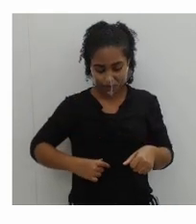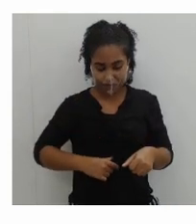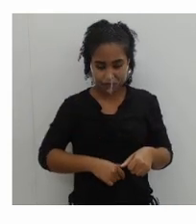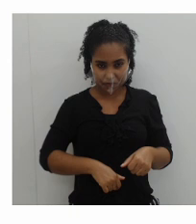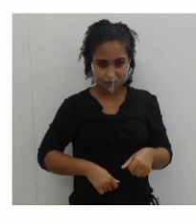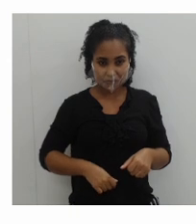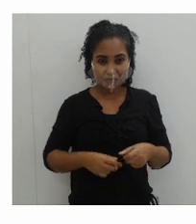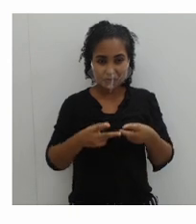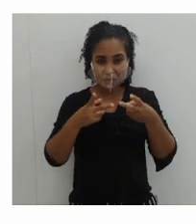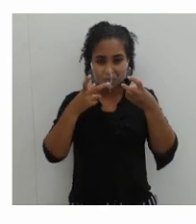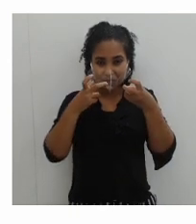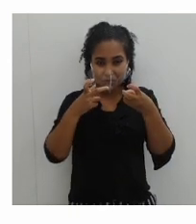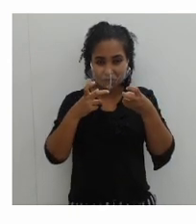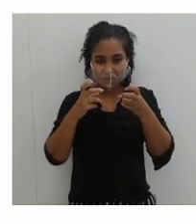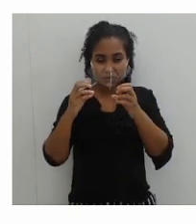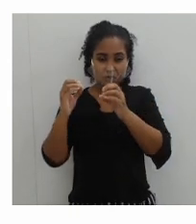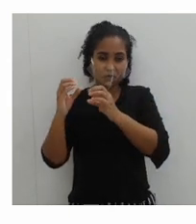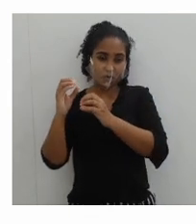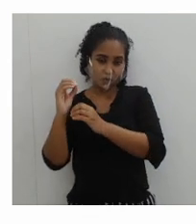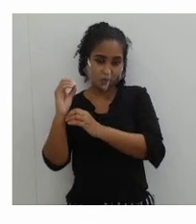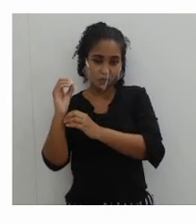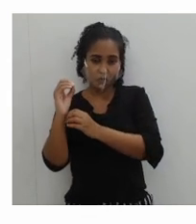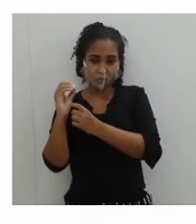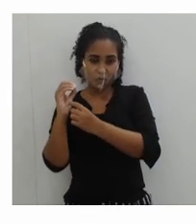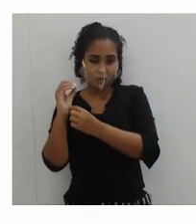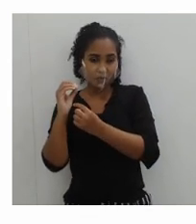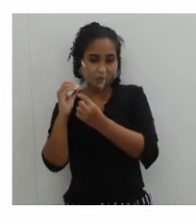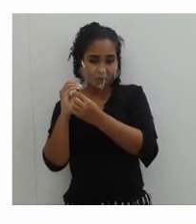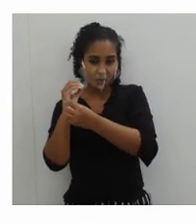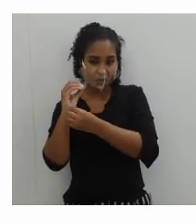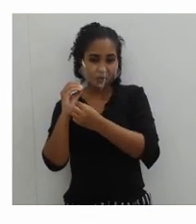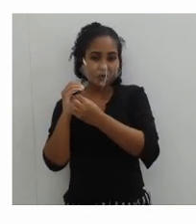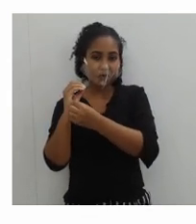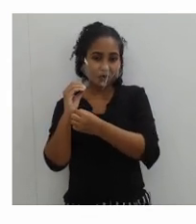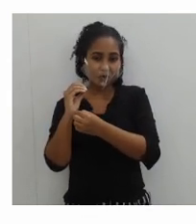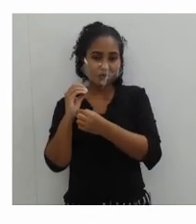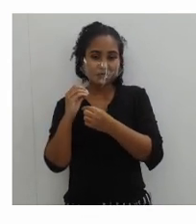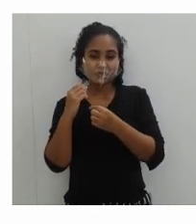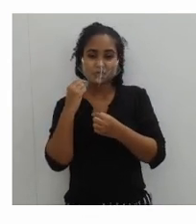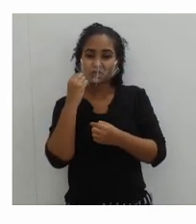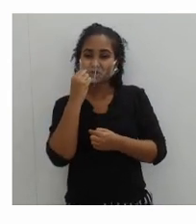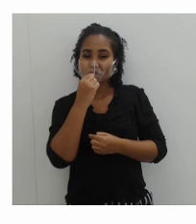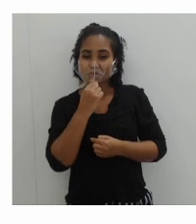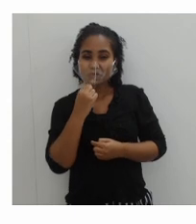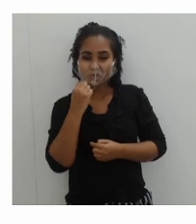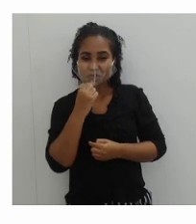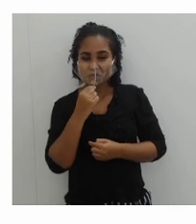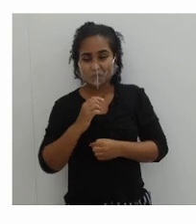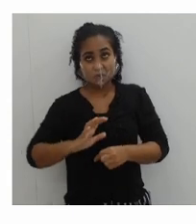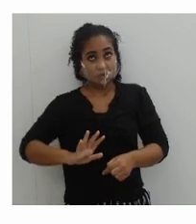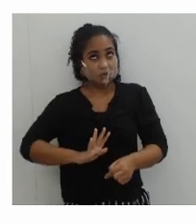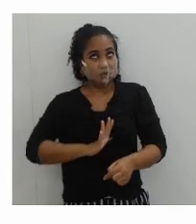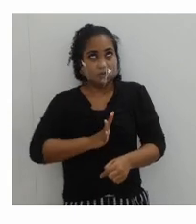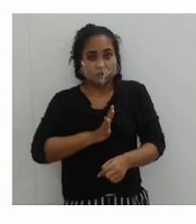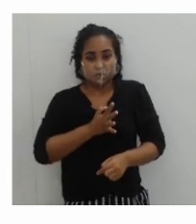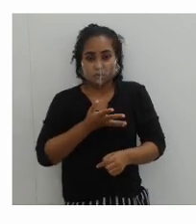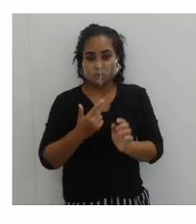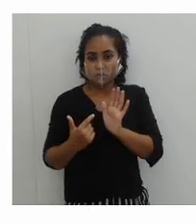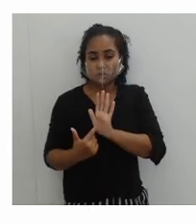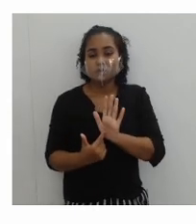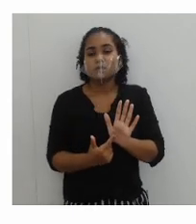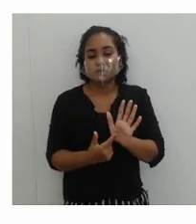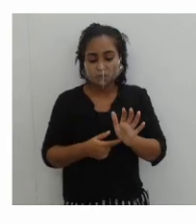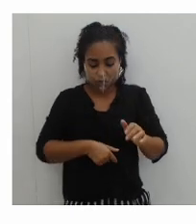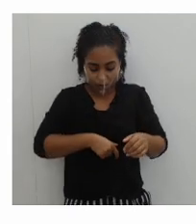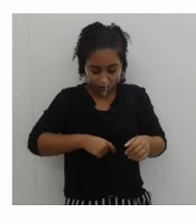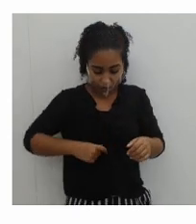do ovo, né? E como eu falei para vocês, né, a estrutura do verme com essa boca horrível, que destrói